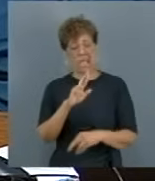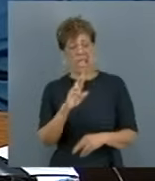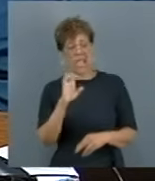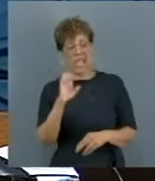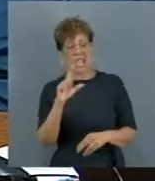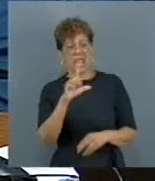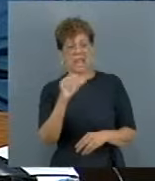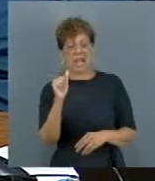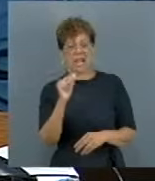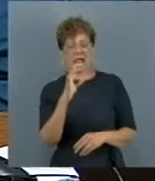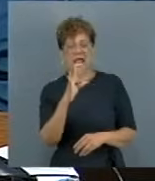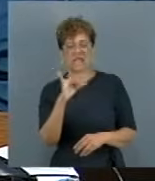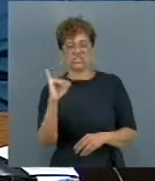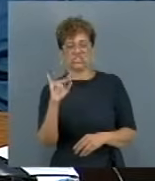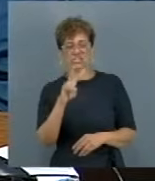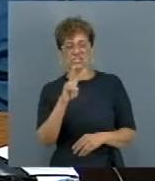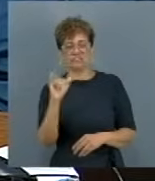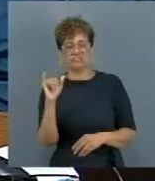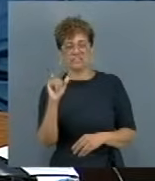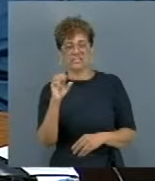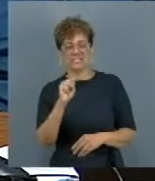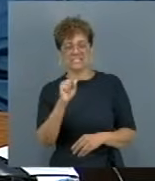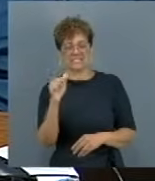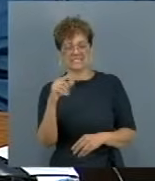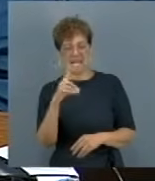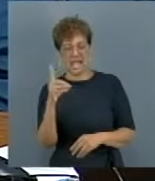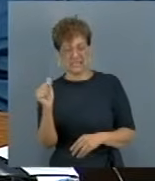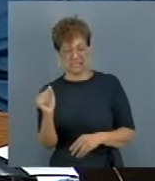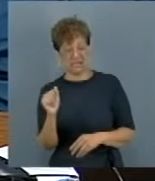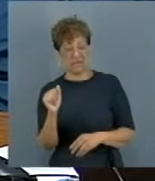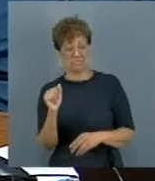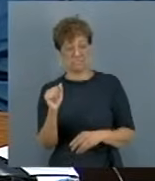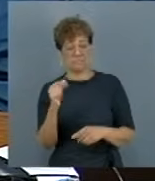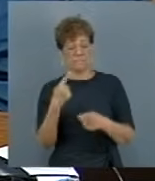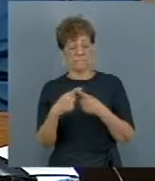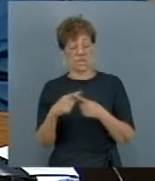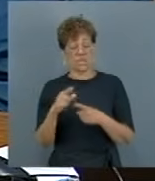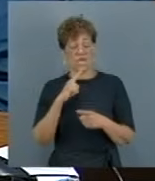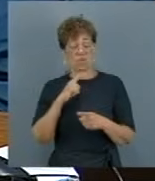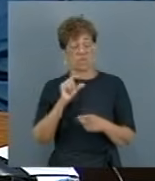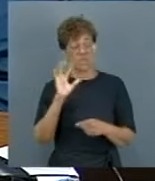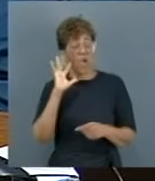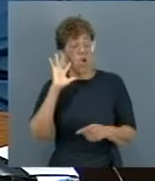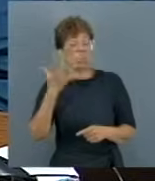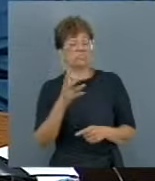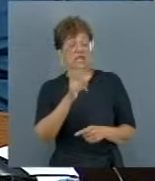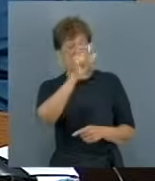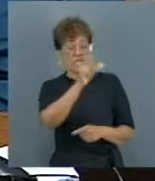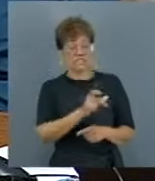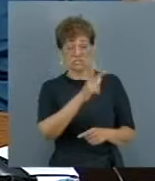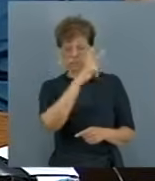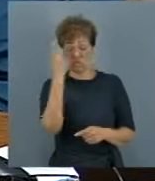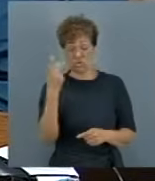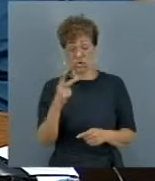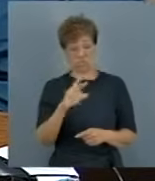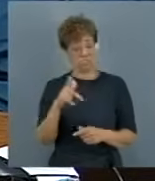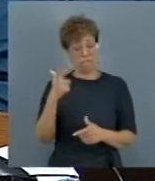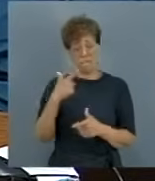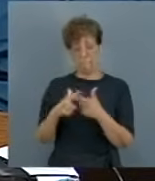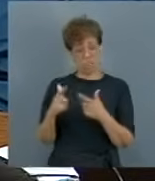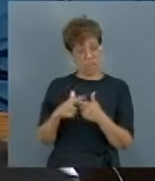A lei passar a ser uma circunstância em função dos indivíduos e não do problema em si.